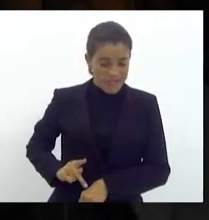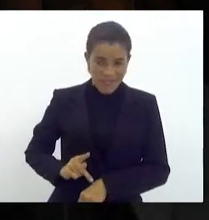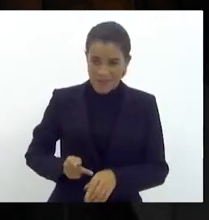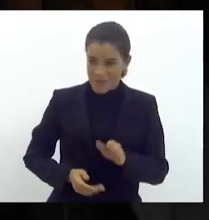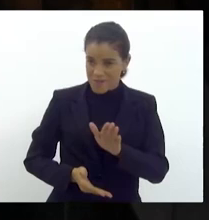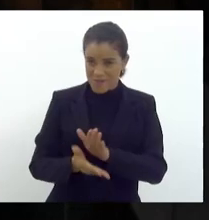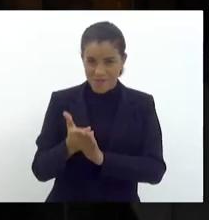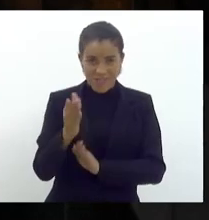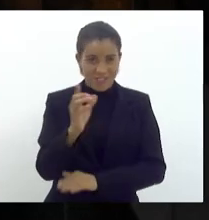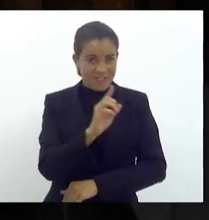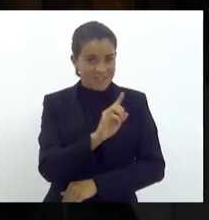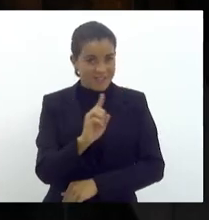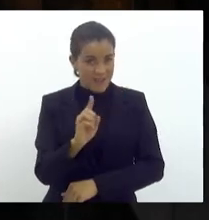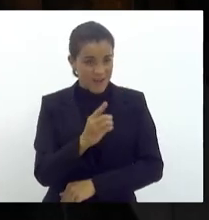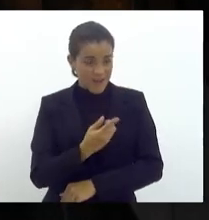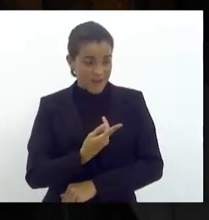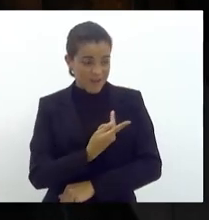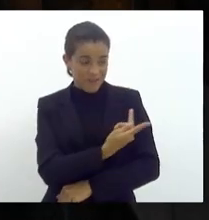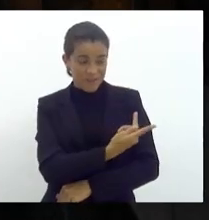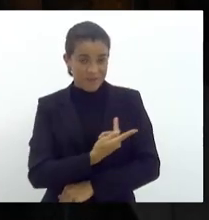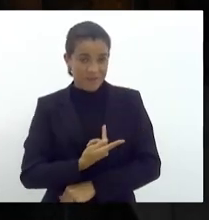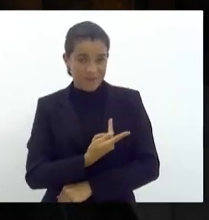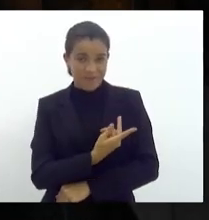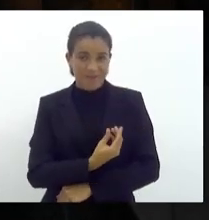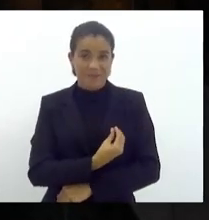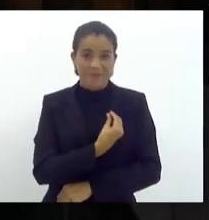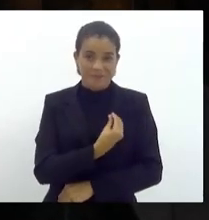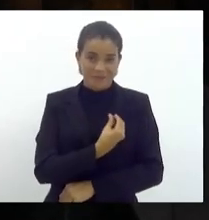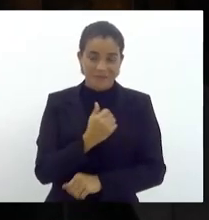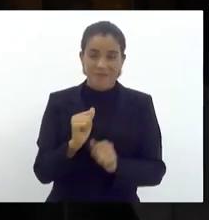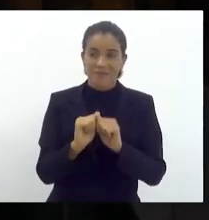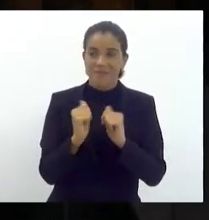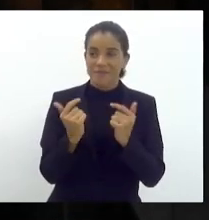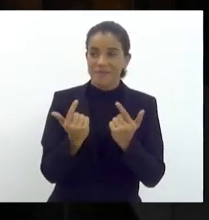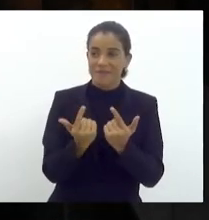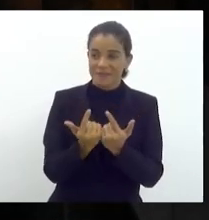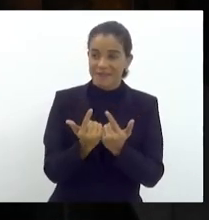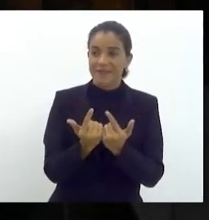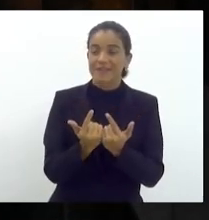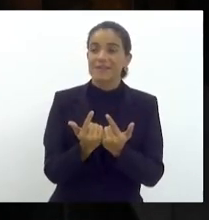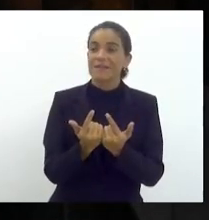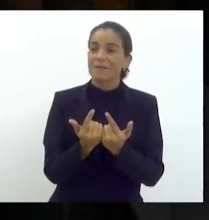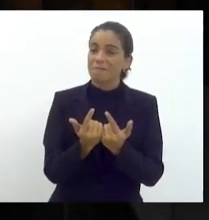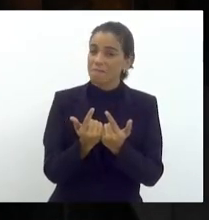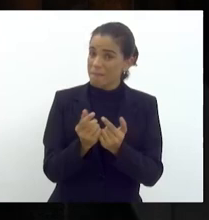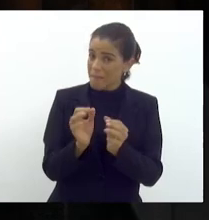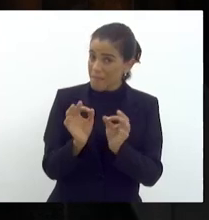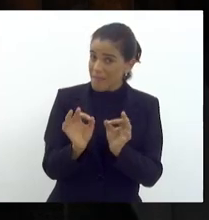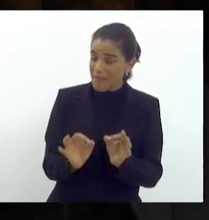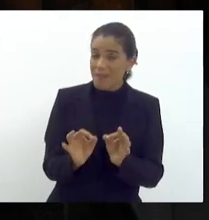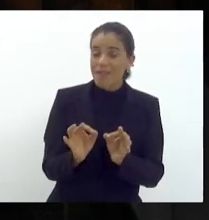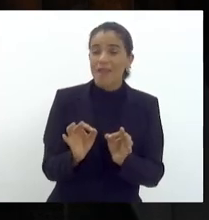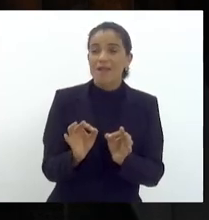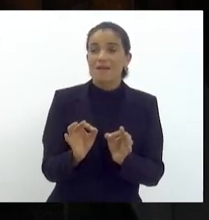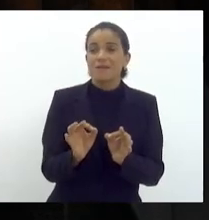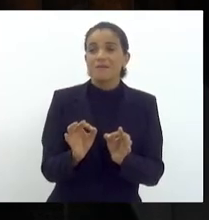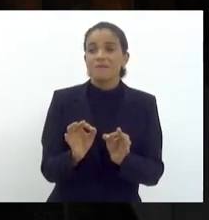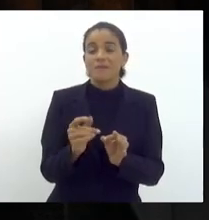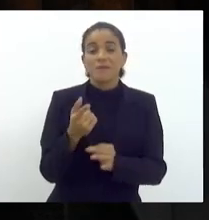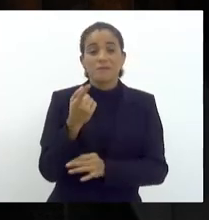estará nós estaremos aqui no Parlamento exatamente para ver se